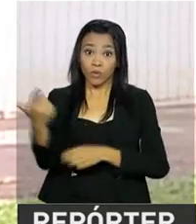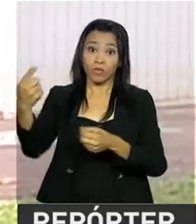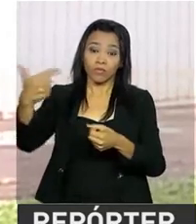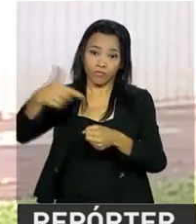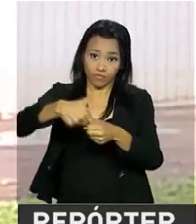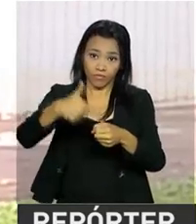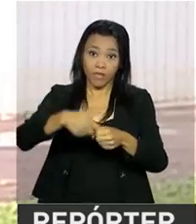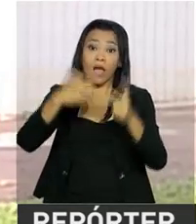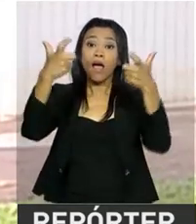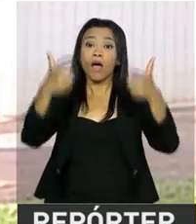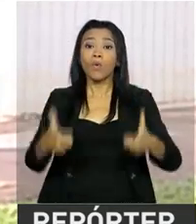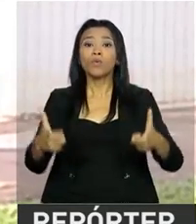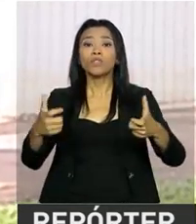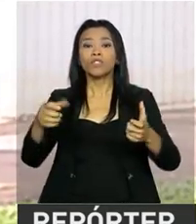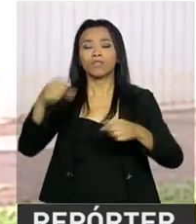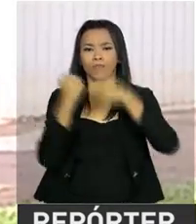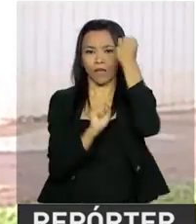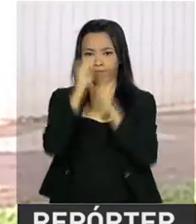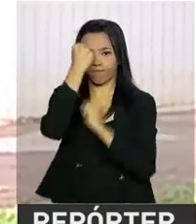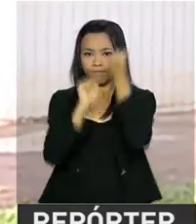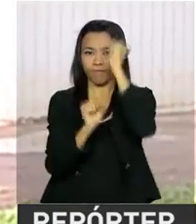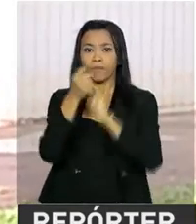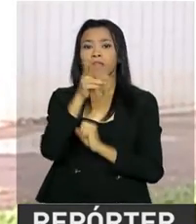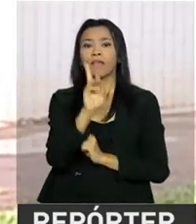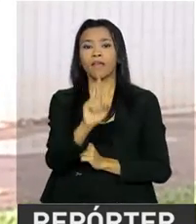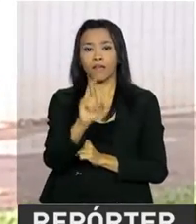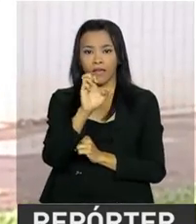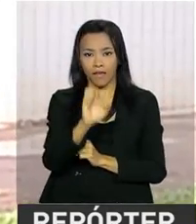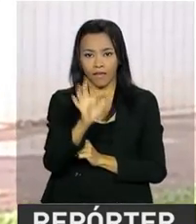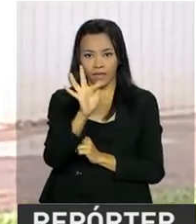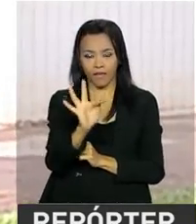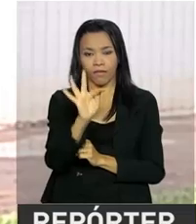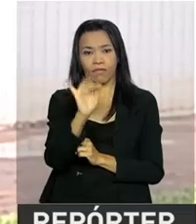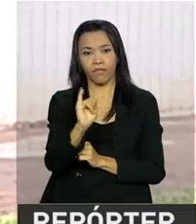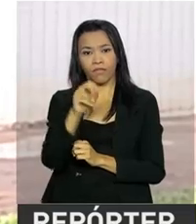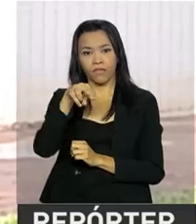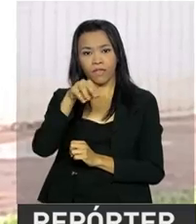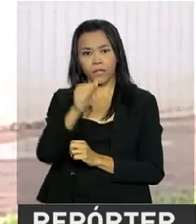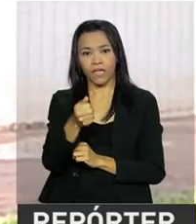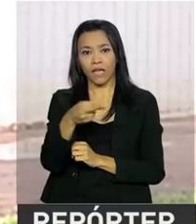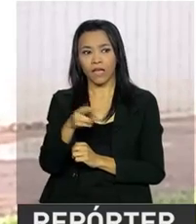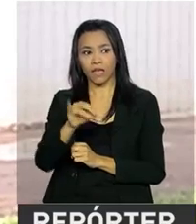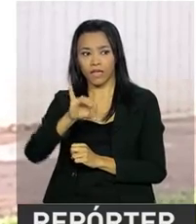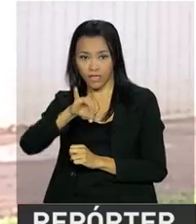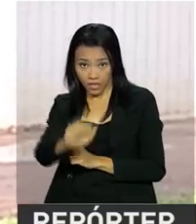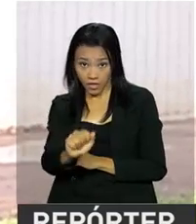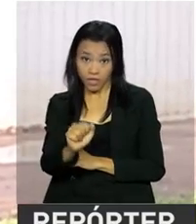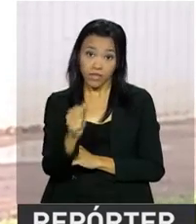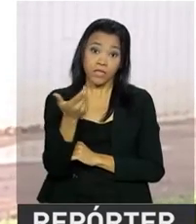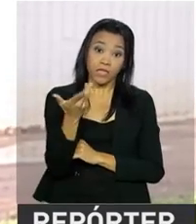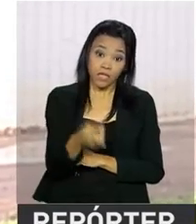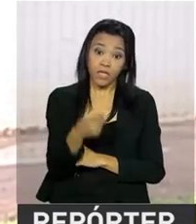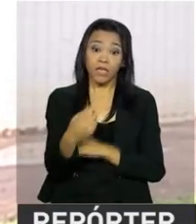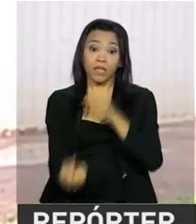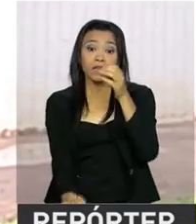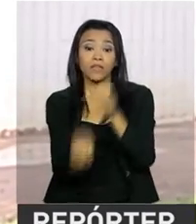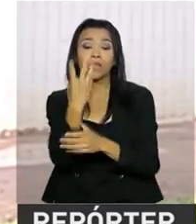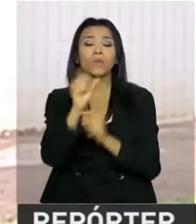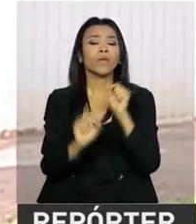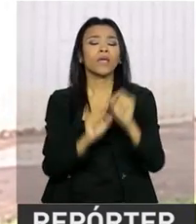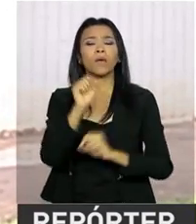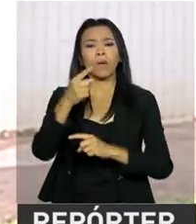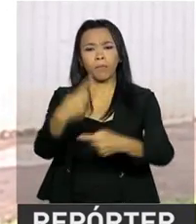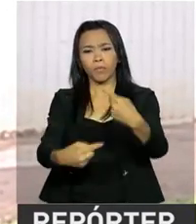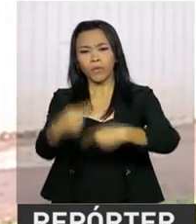Essa é uma nova metodologia definida pela empresa e o objetivo é fazer com que haja implementação de uma política